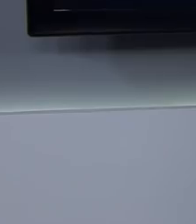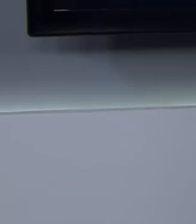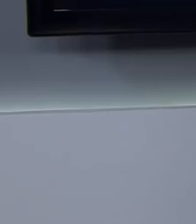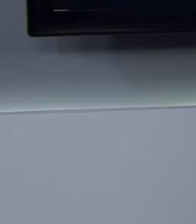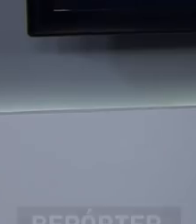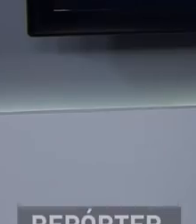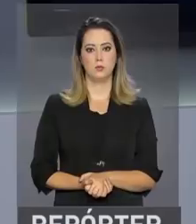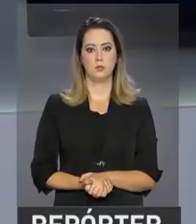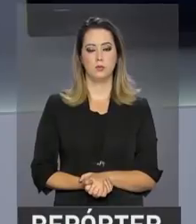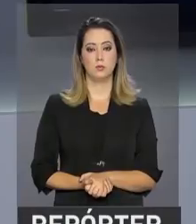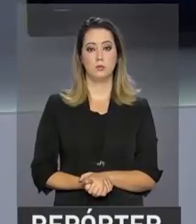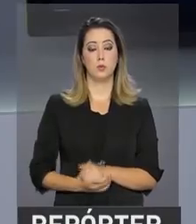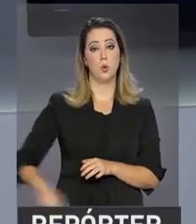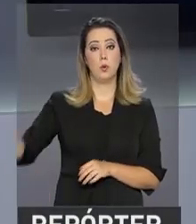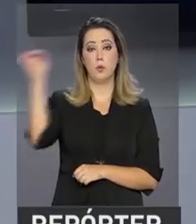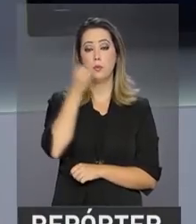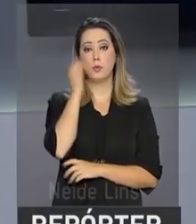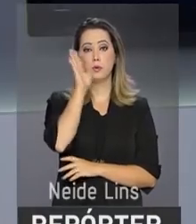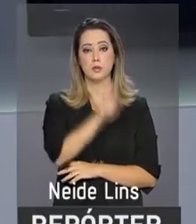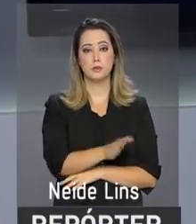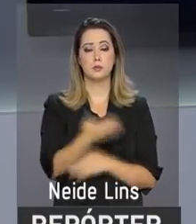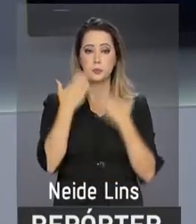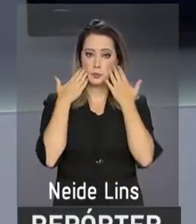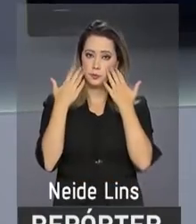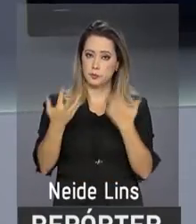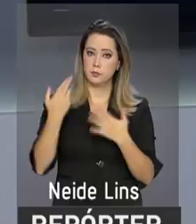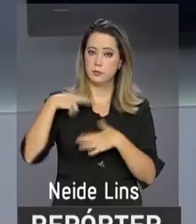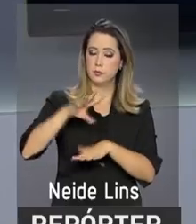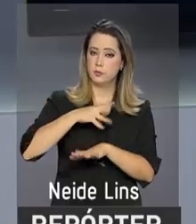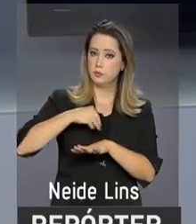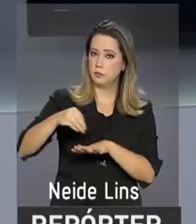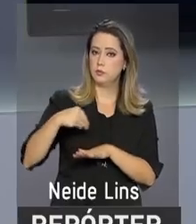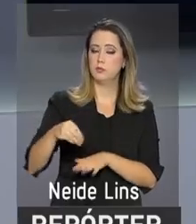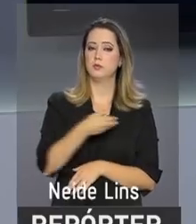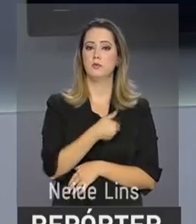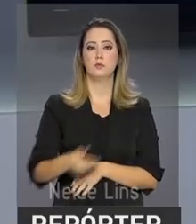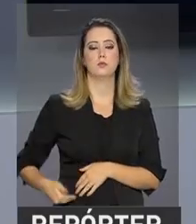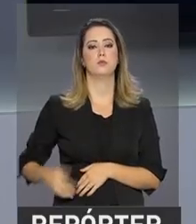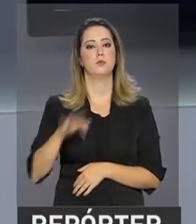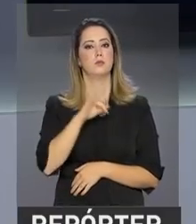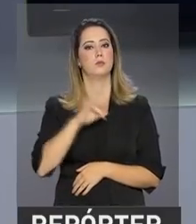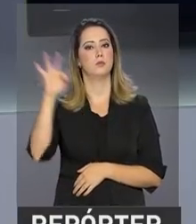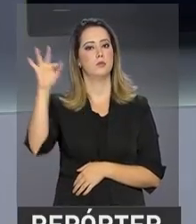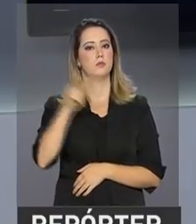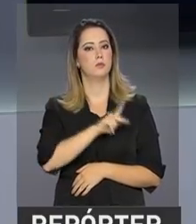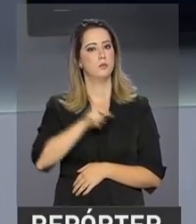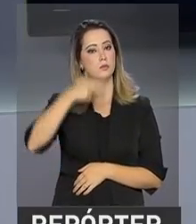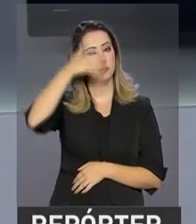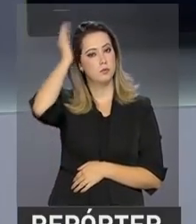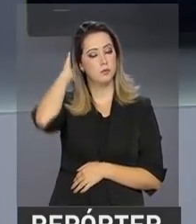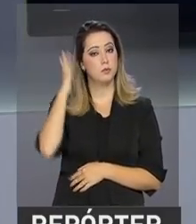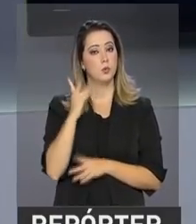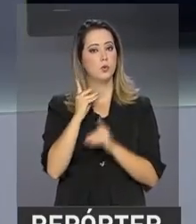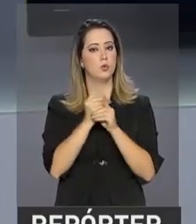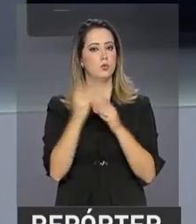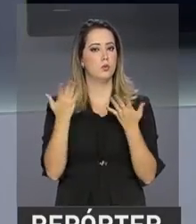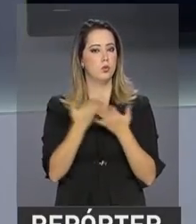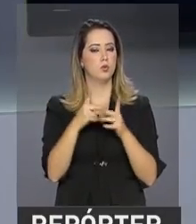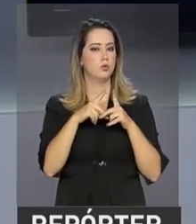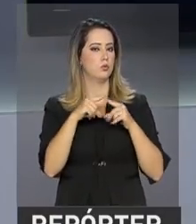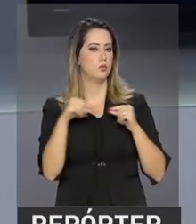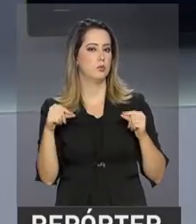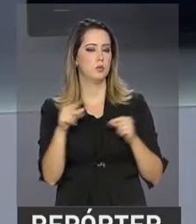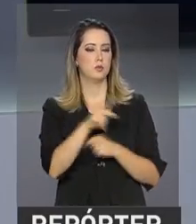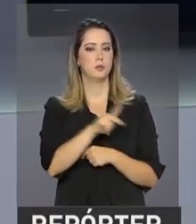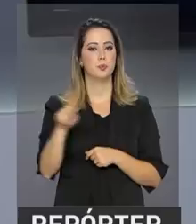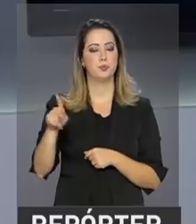olá boa tarde começa agora o repórter nbr com as notícias do governo federal o presidente michel temer recebeu hoje em brasília o